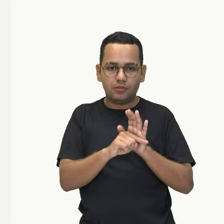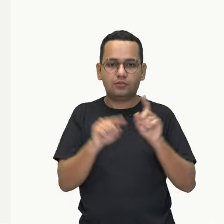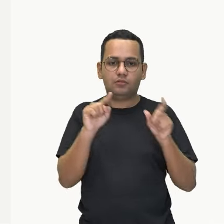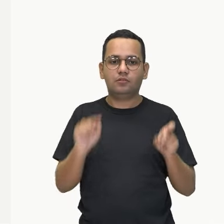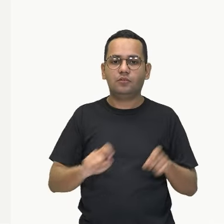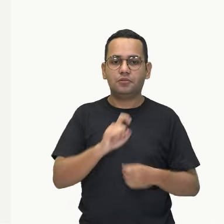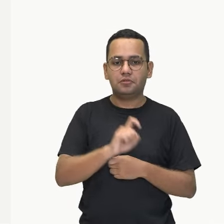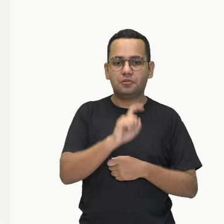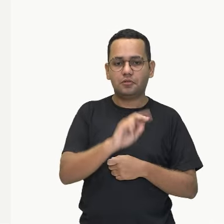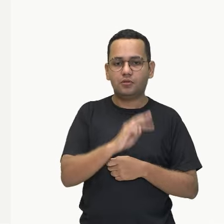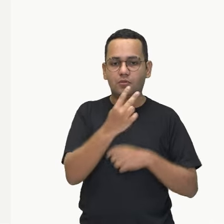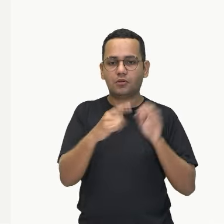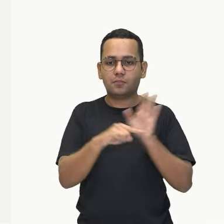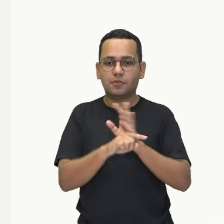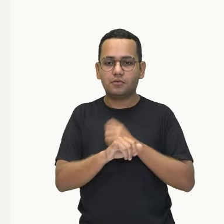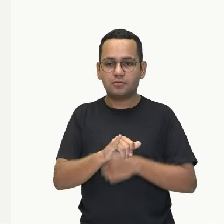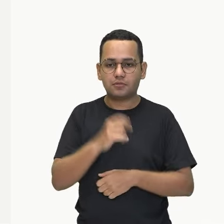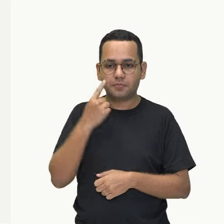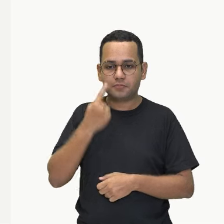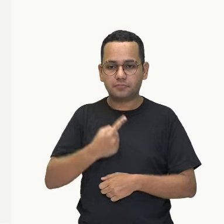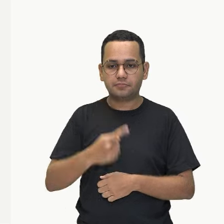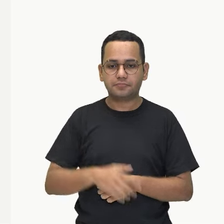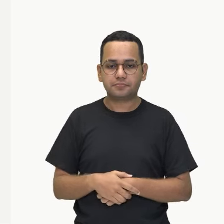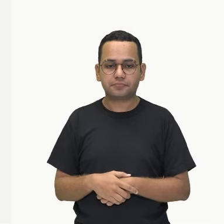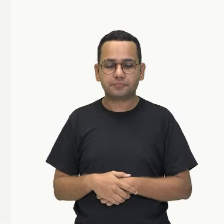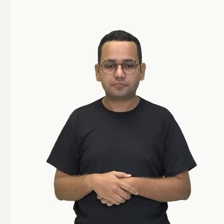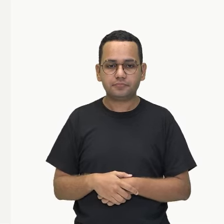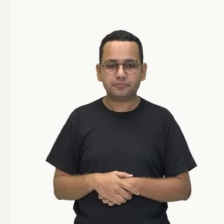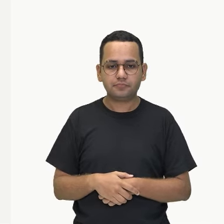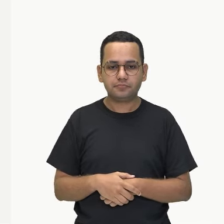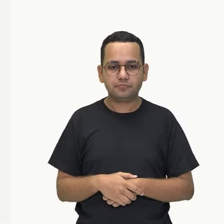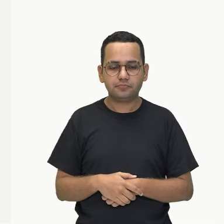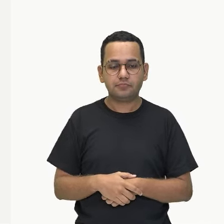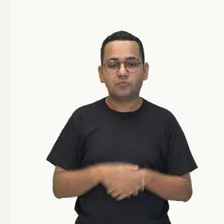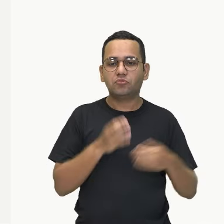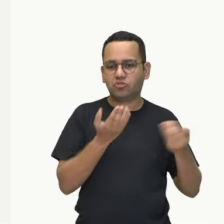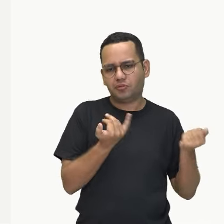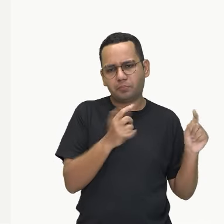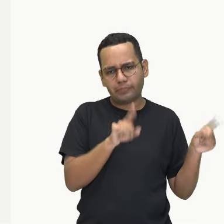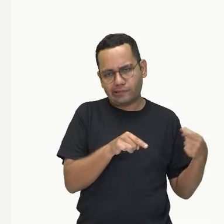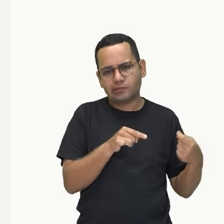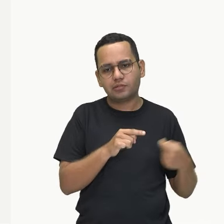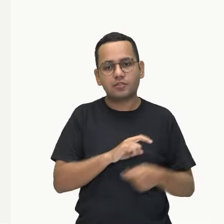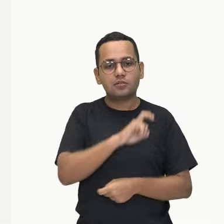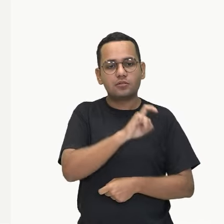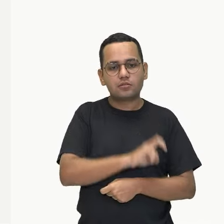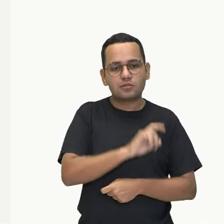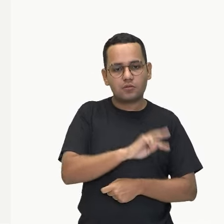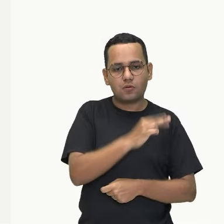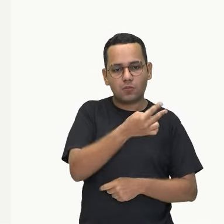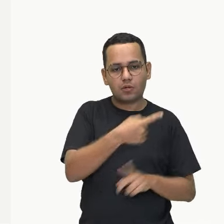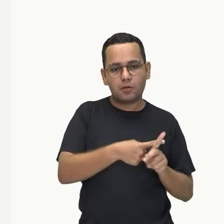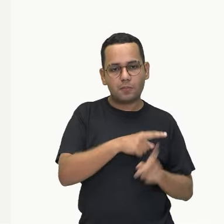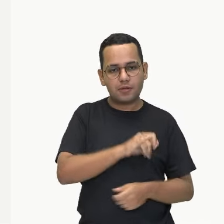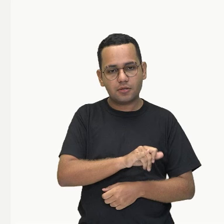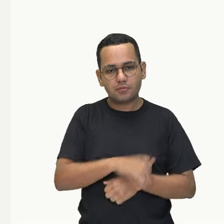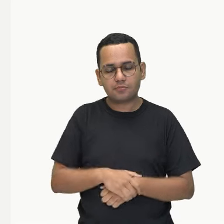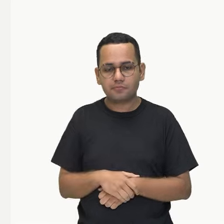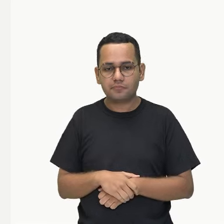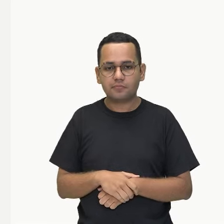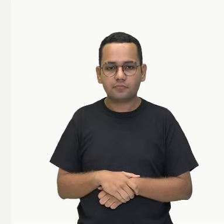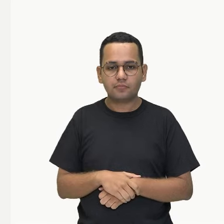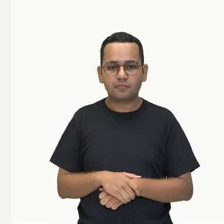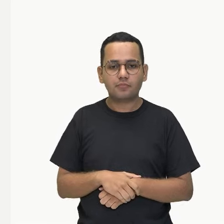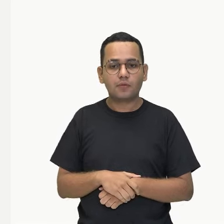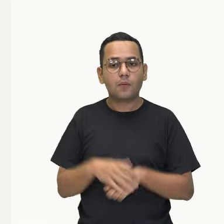parêntese, tá? Então, vou ficar com o meu x ao quadrado, o meu mais y aqui normal, sem mexer. E o que é